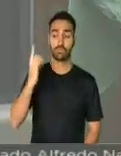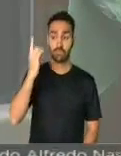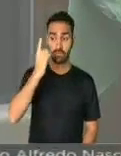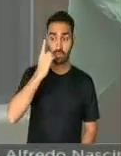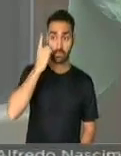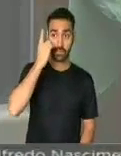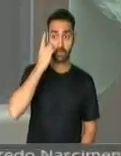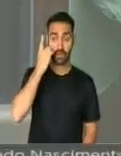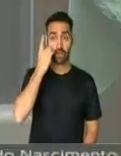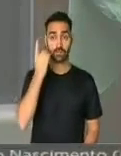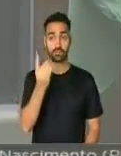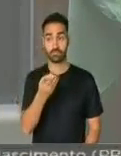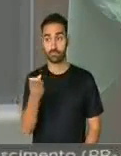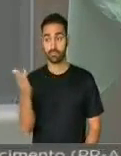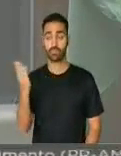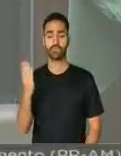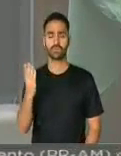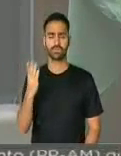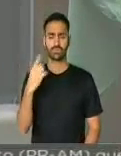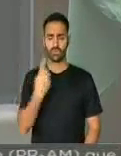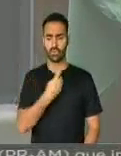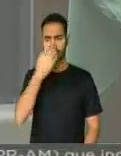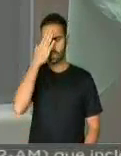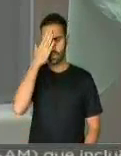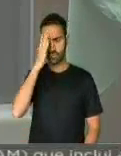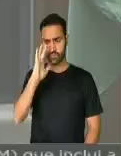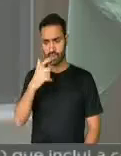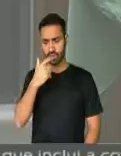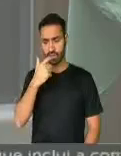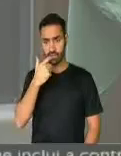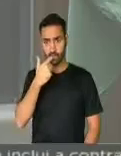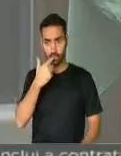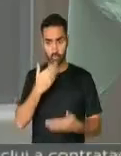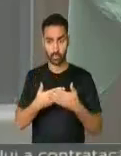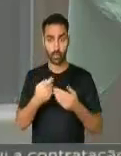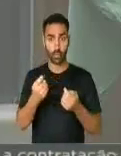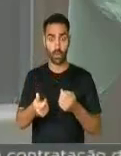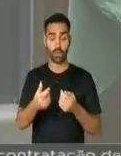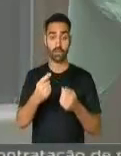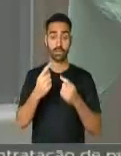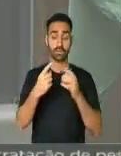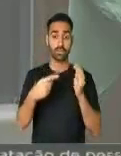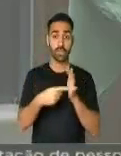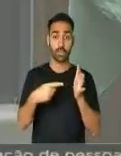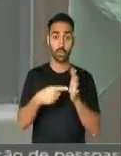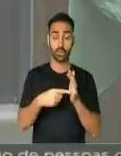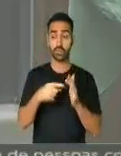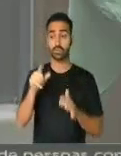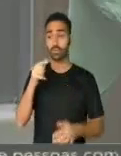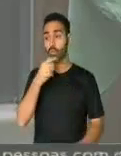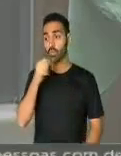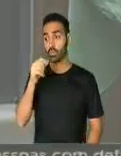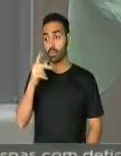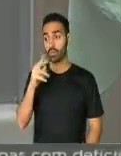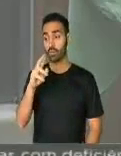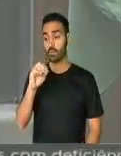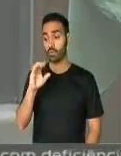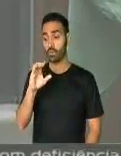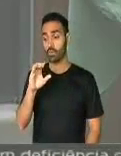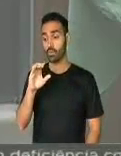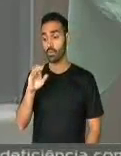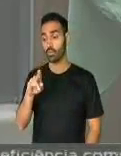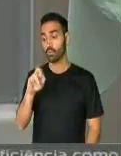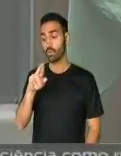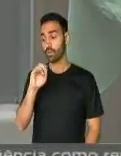e deputadas a gente sabe que de uma denúncia ser feita pelo procurador contra o